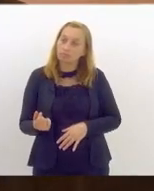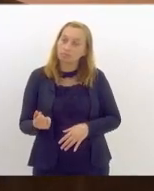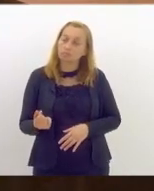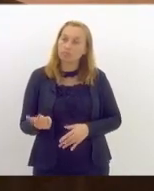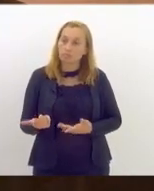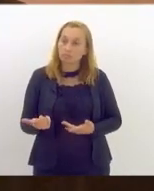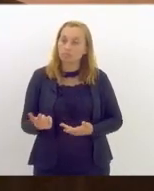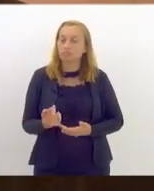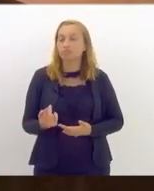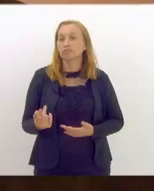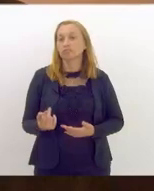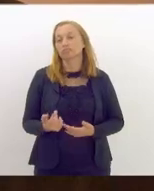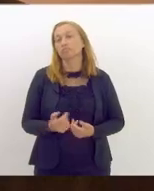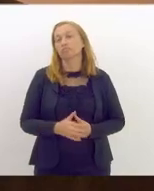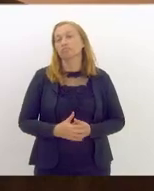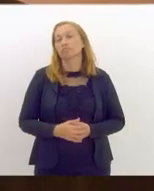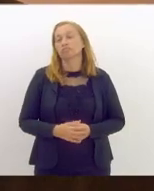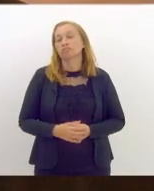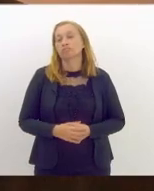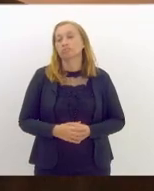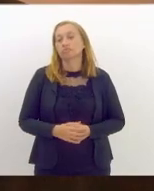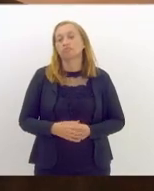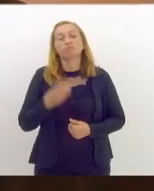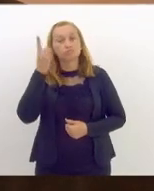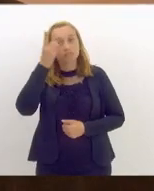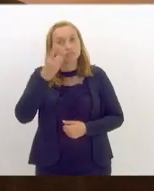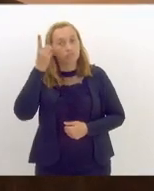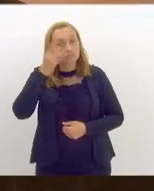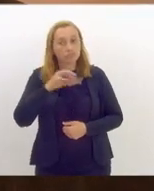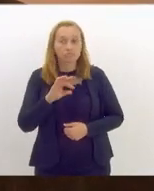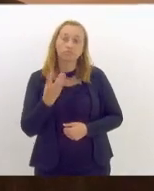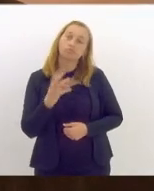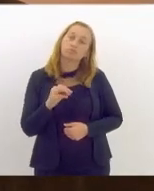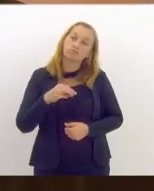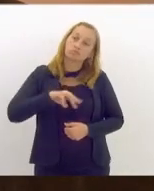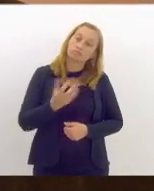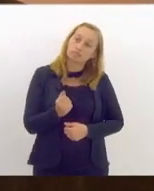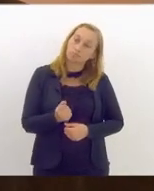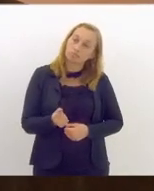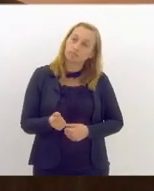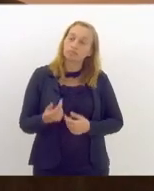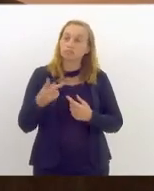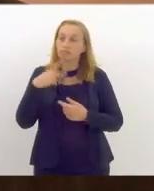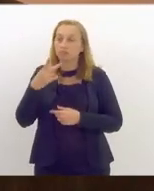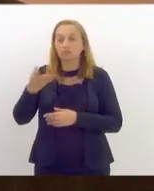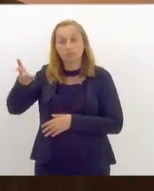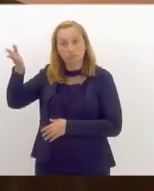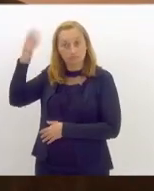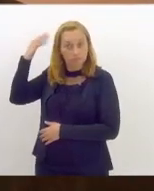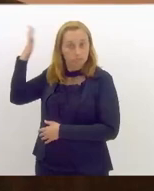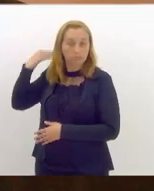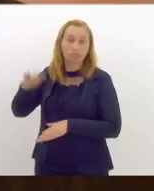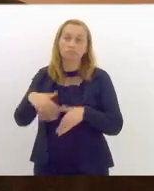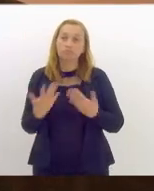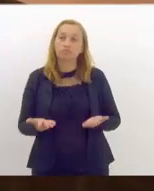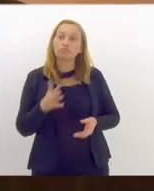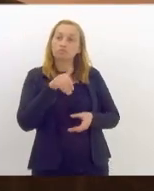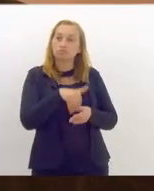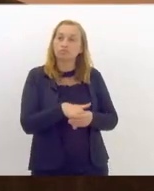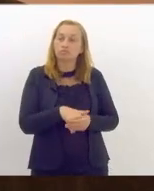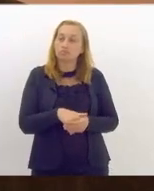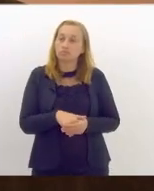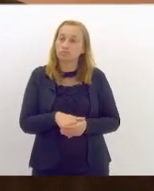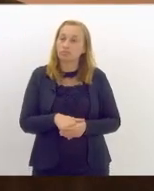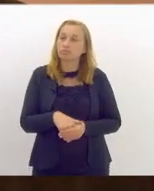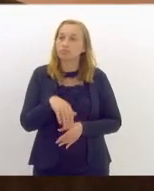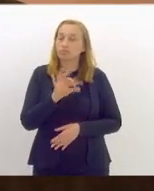taxa atendendo ao que o deputado Chico Machado criticou lá atrás portanto Eu voto